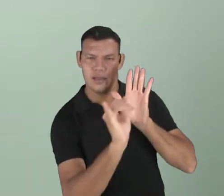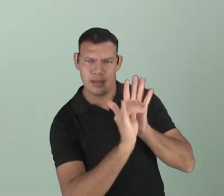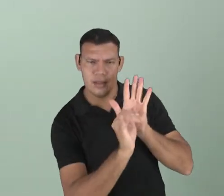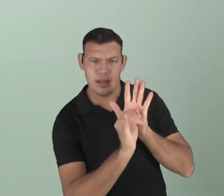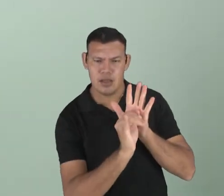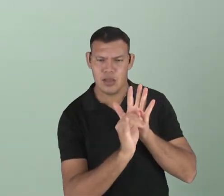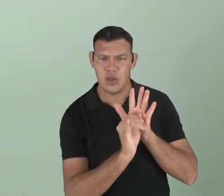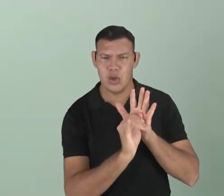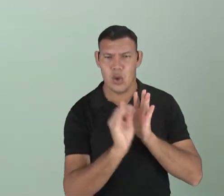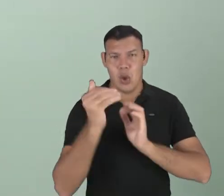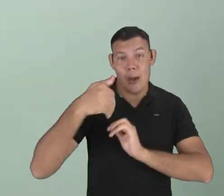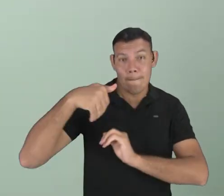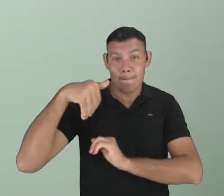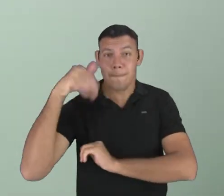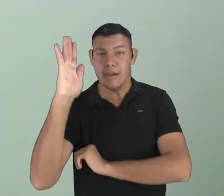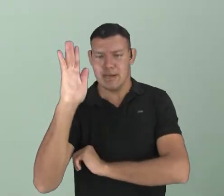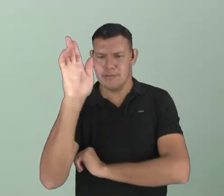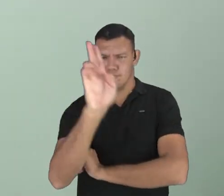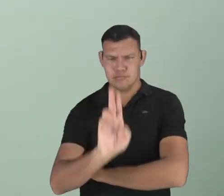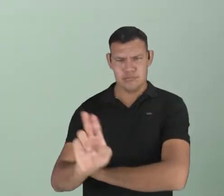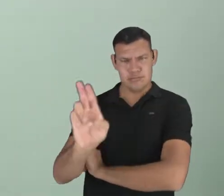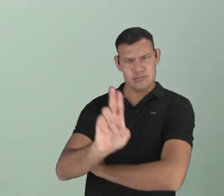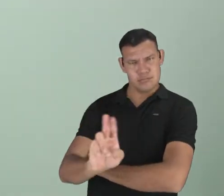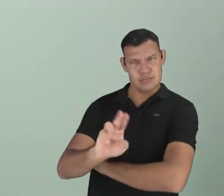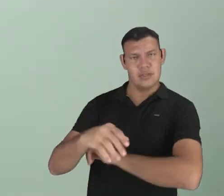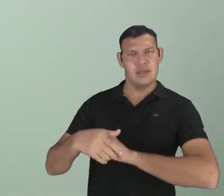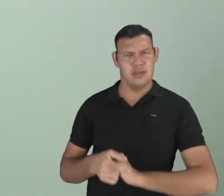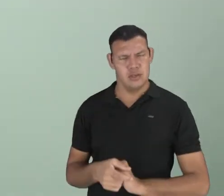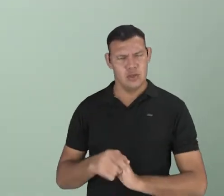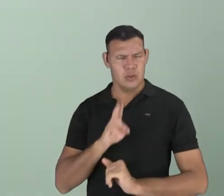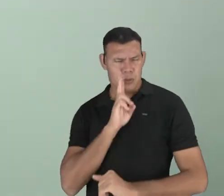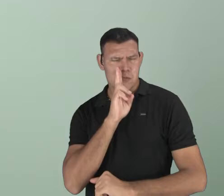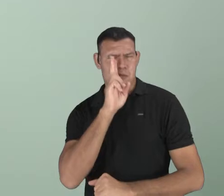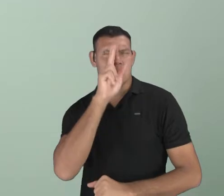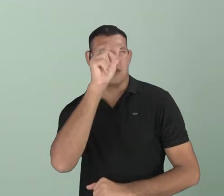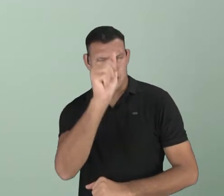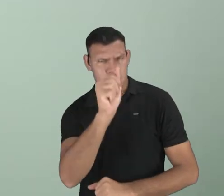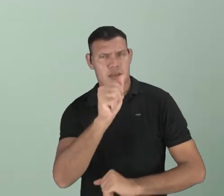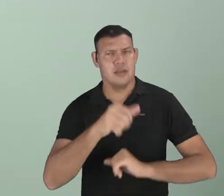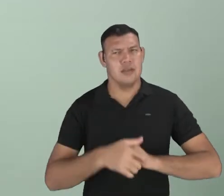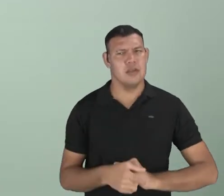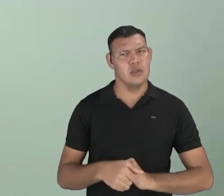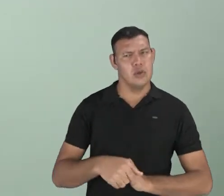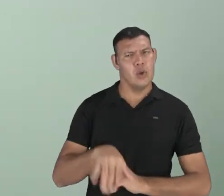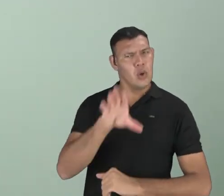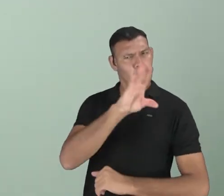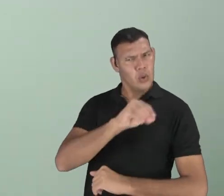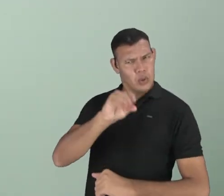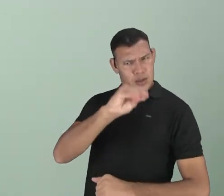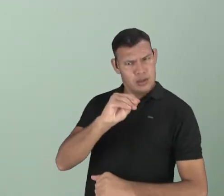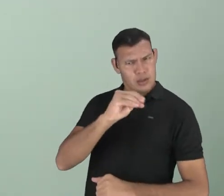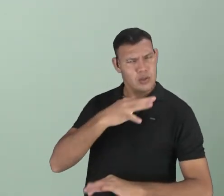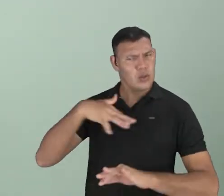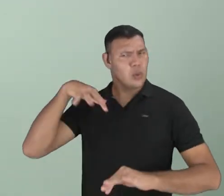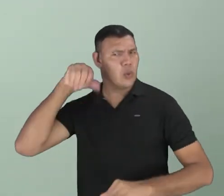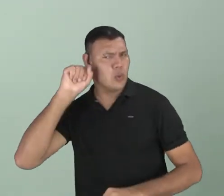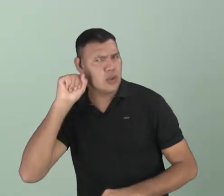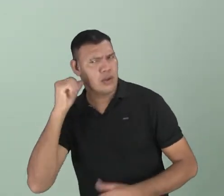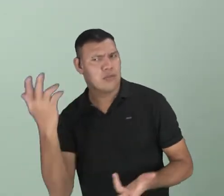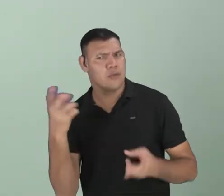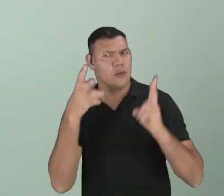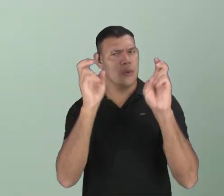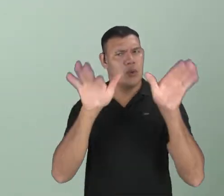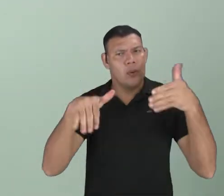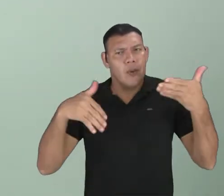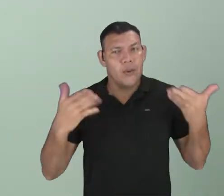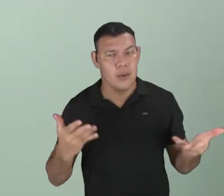que predomina, qual é que é mais forte dentro desse texto. É a do emissor, é a do receptor, qual é?